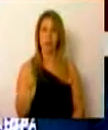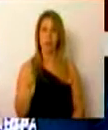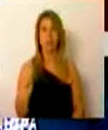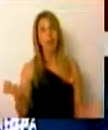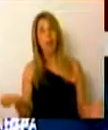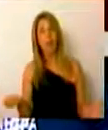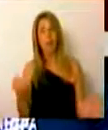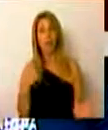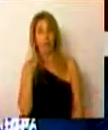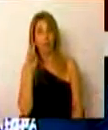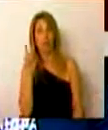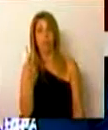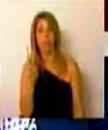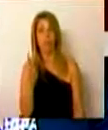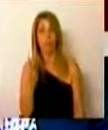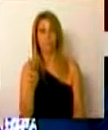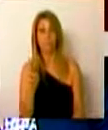Serviço Nacional de Saúde.